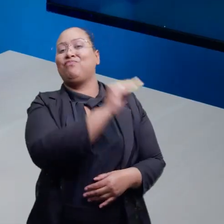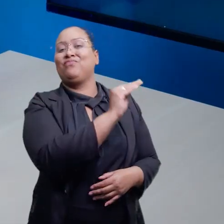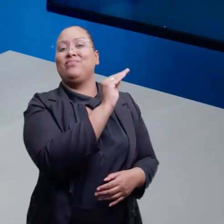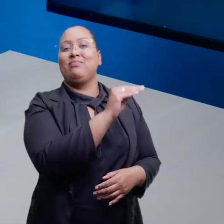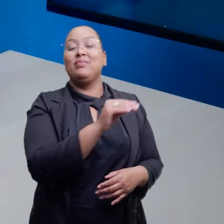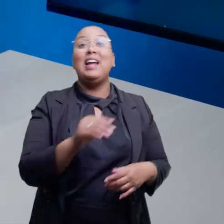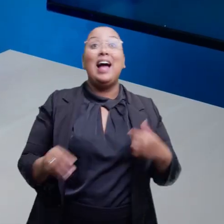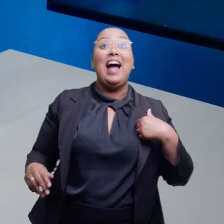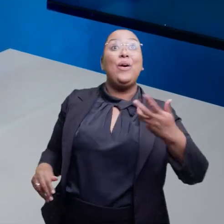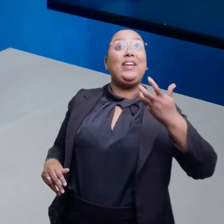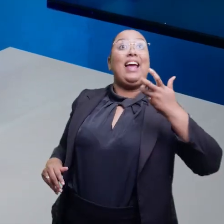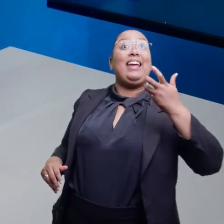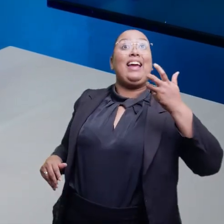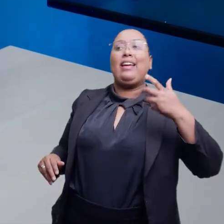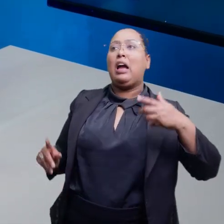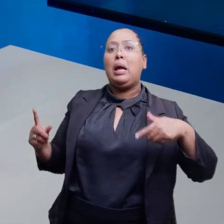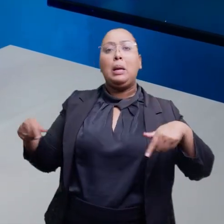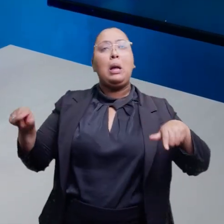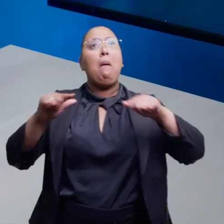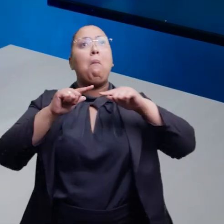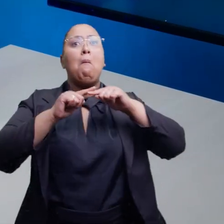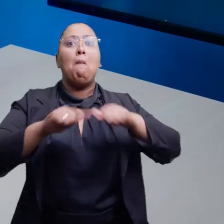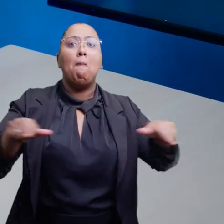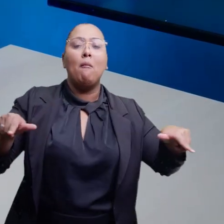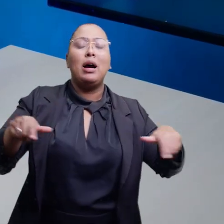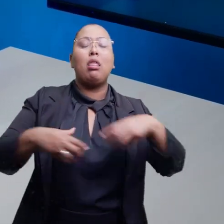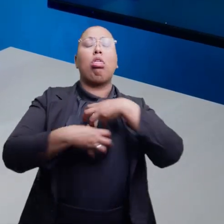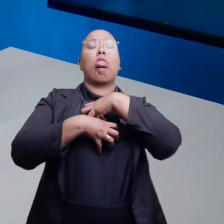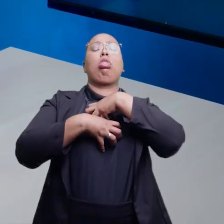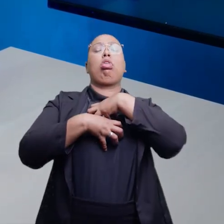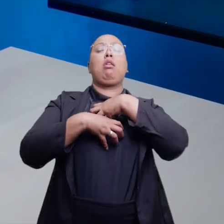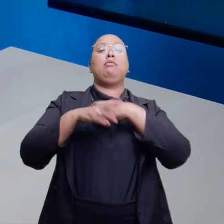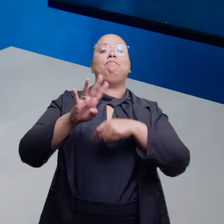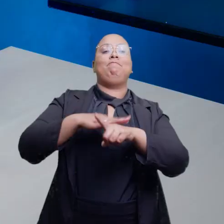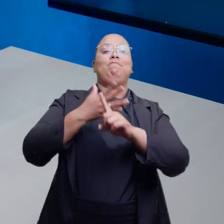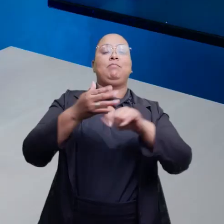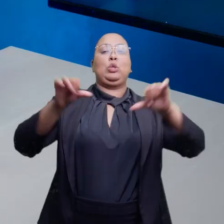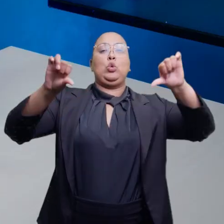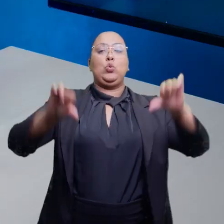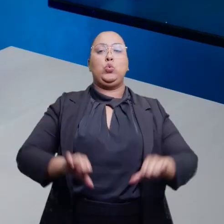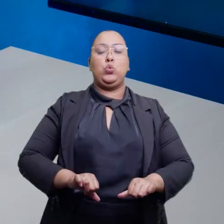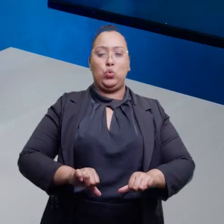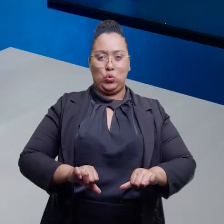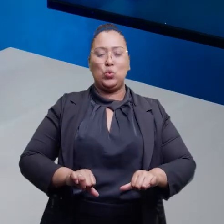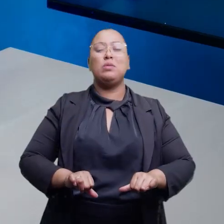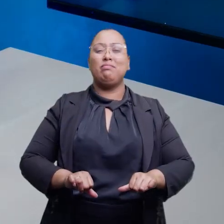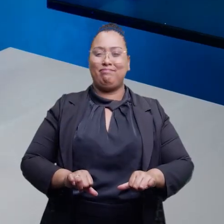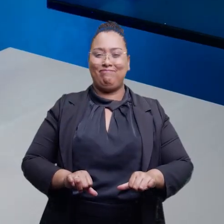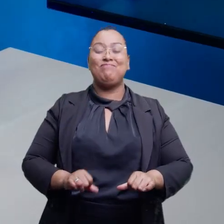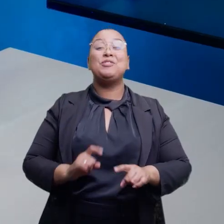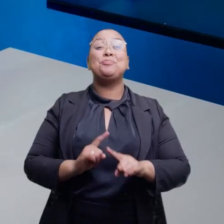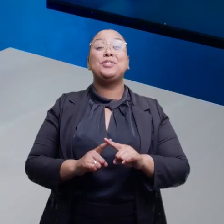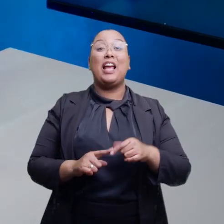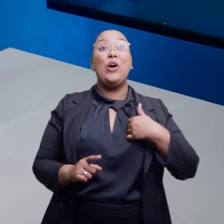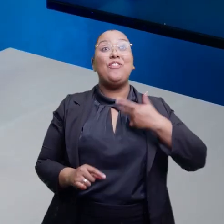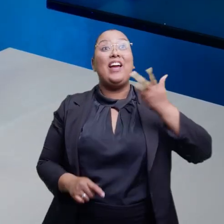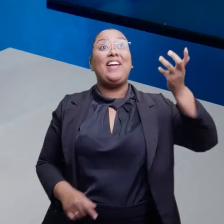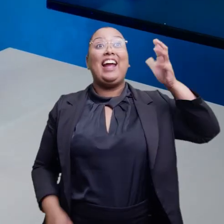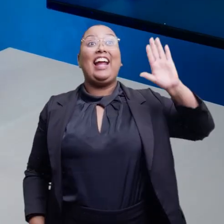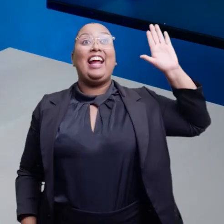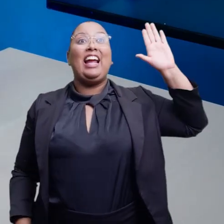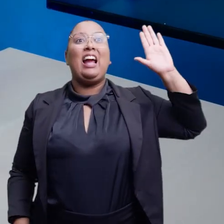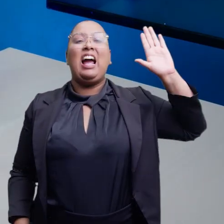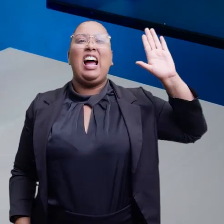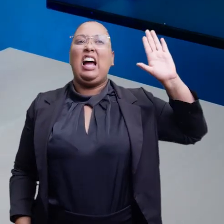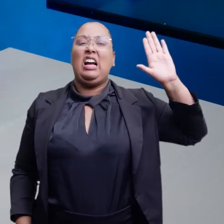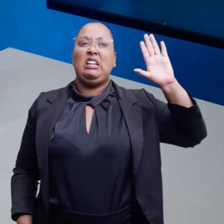falar assim, eu quero, mas e aí não parece ninguém. E aí que eu vou ficar, né, numa situação mais vulnerável ainda, porque eu manifestei, agora então é